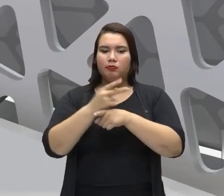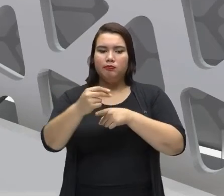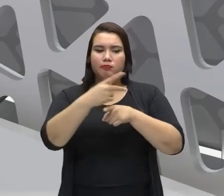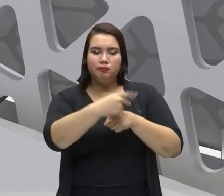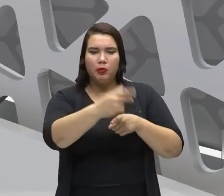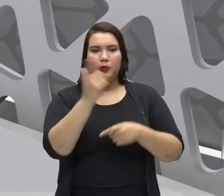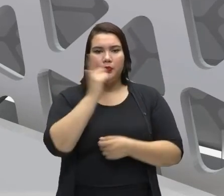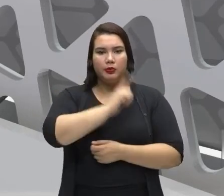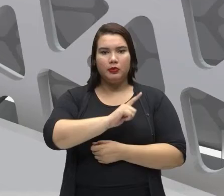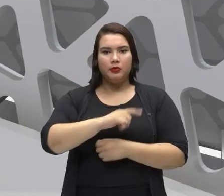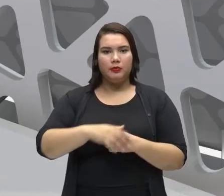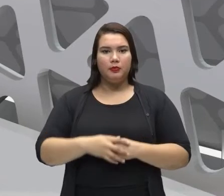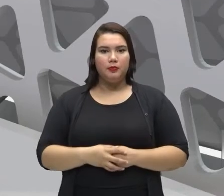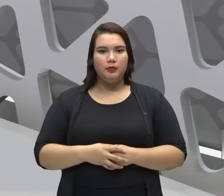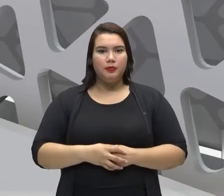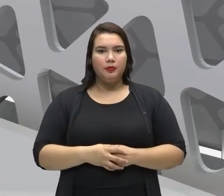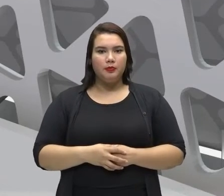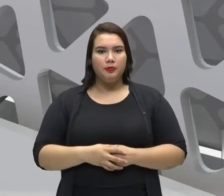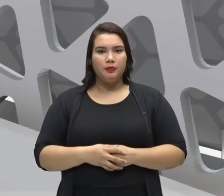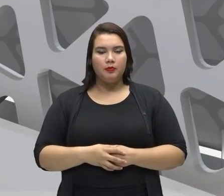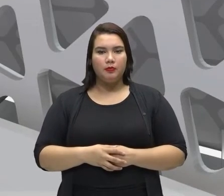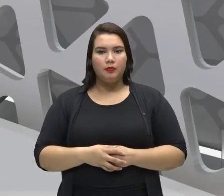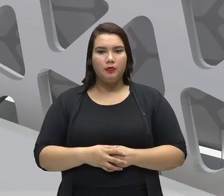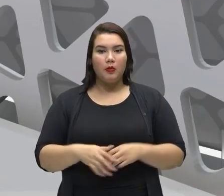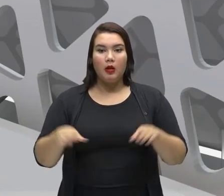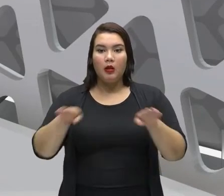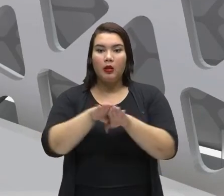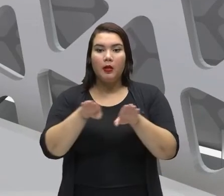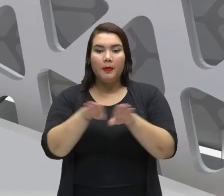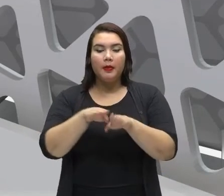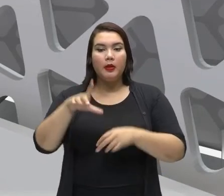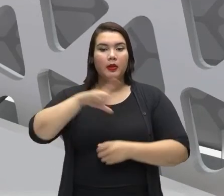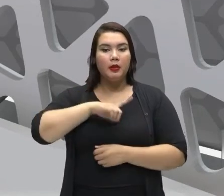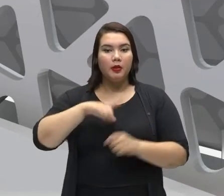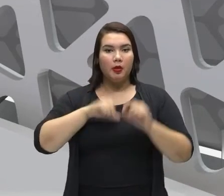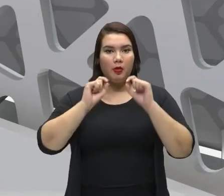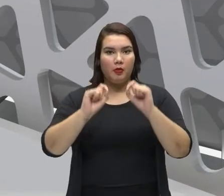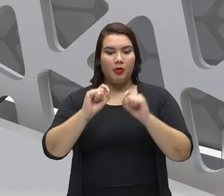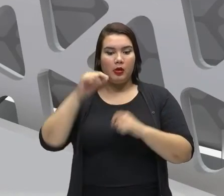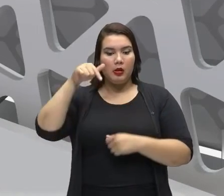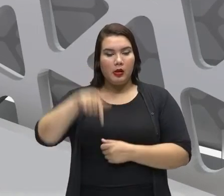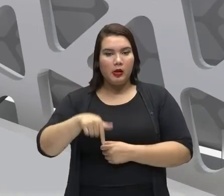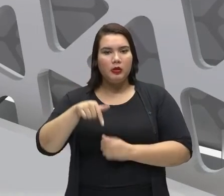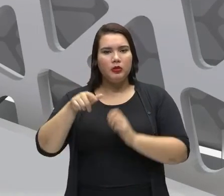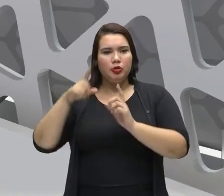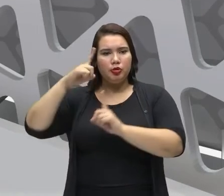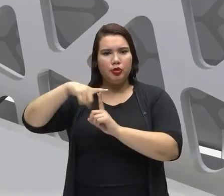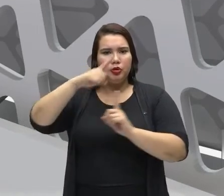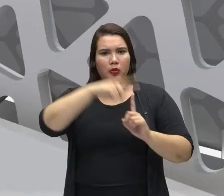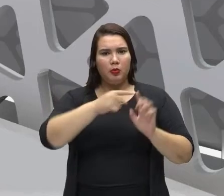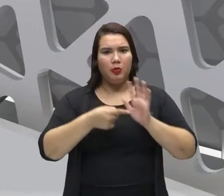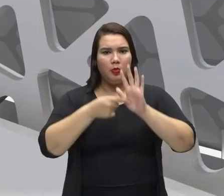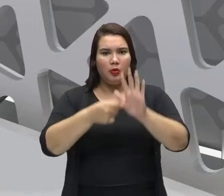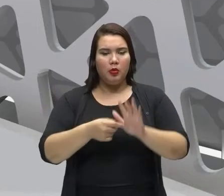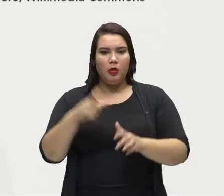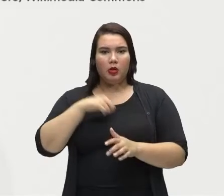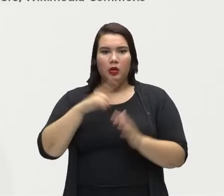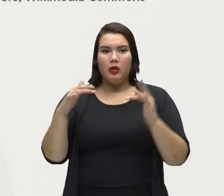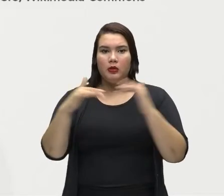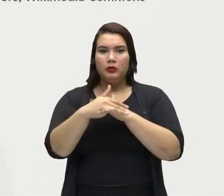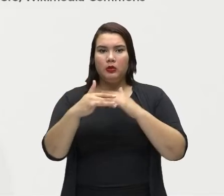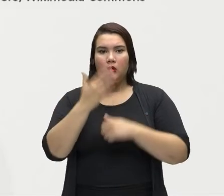do tempo. Vamos ter também, galerinha, fora o Império de Mali e o Império de Gana, vamos ter as cidades